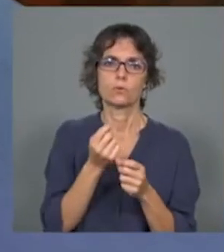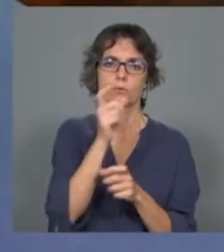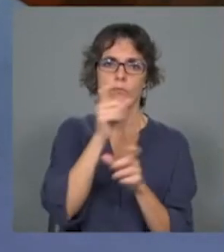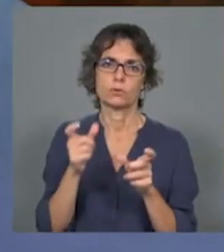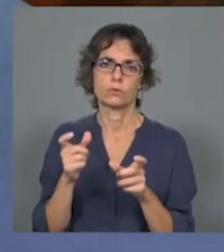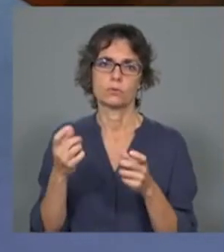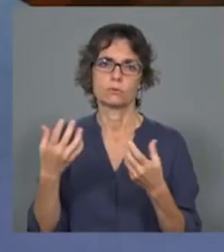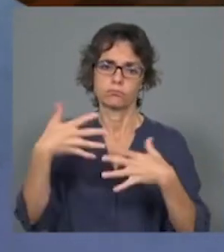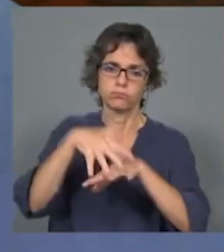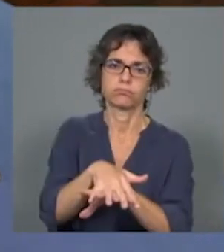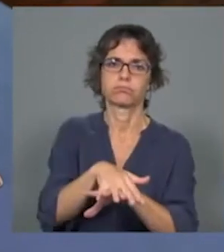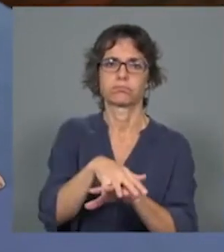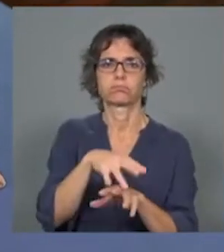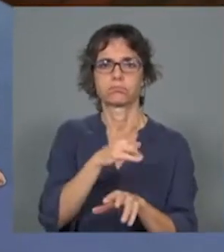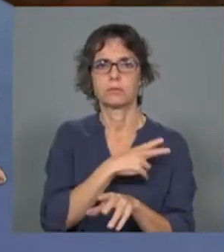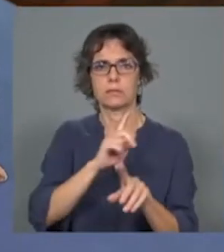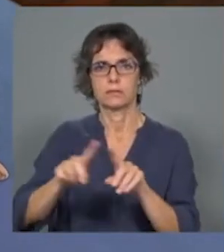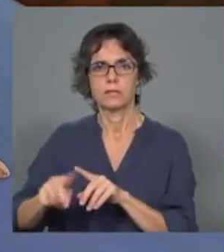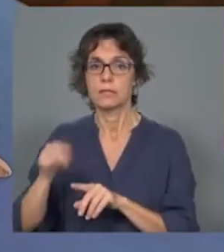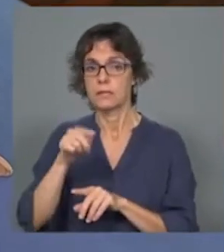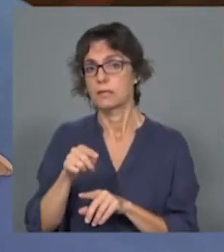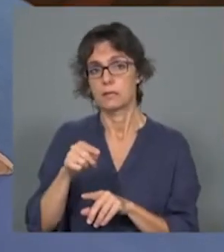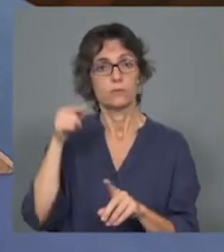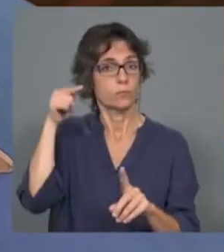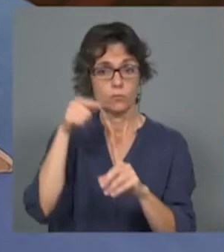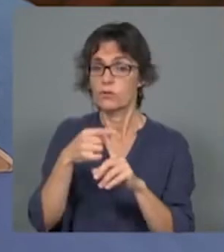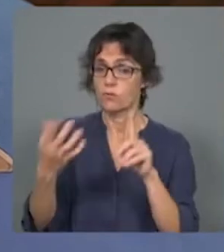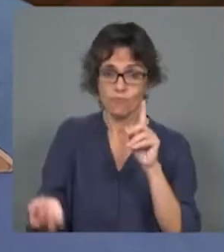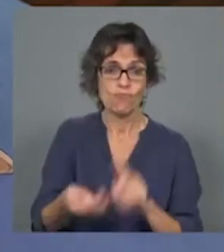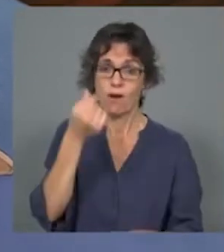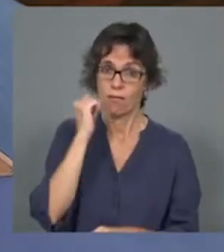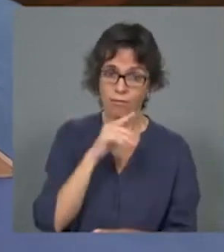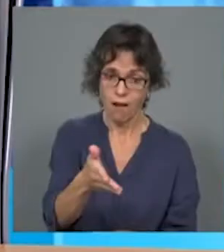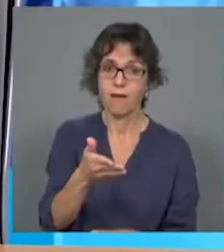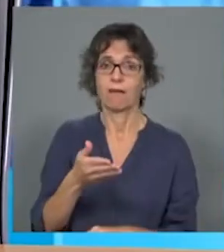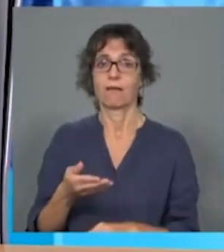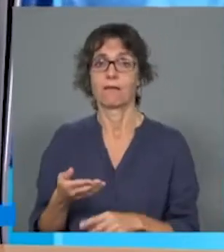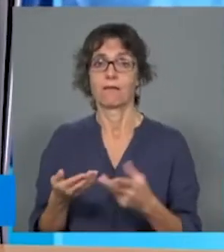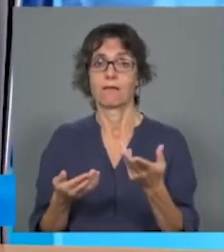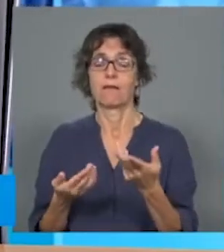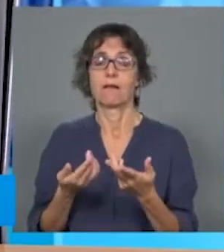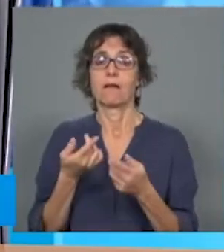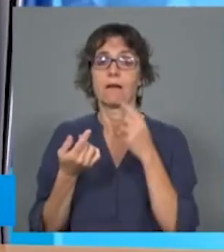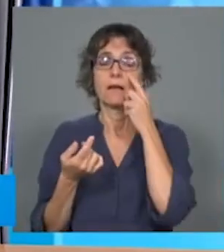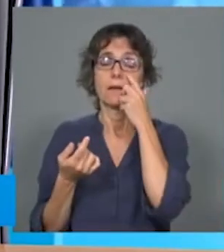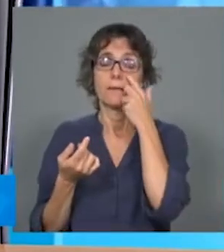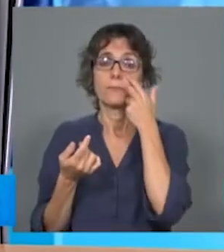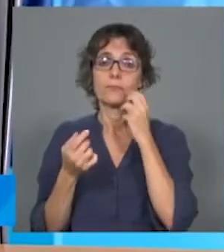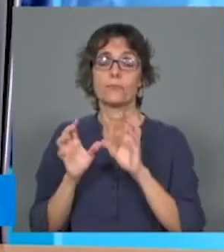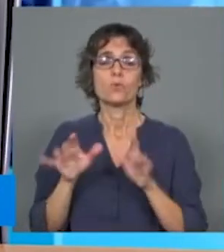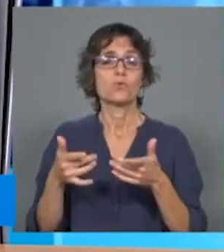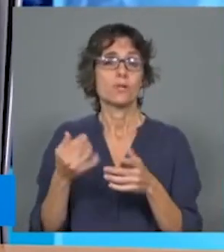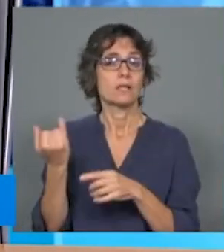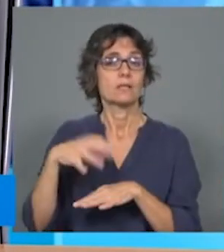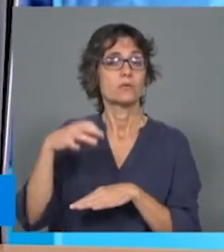escola, visa precisamente ir ao encontro dessa necessidade que tantas vezes acontece, não apenas nas universidades, mas nas instituições em